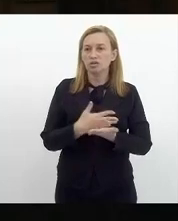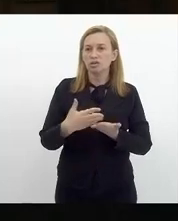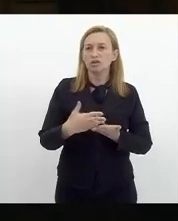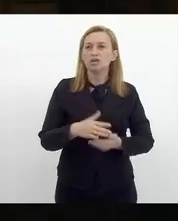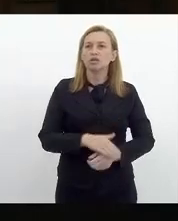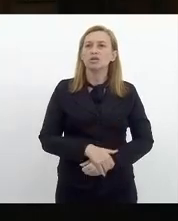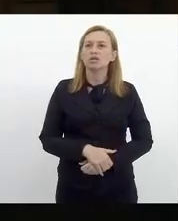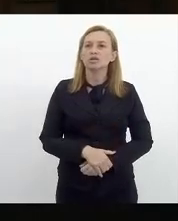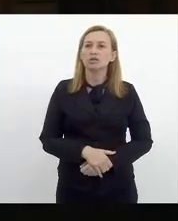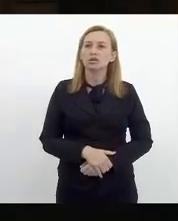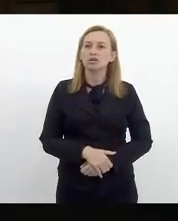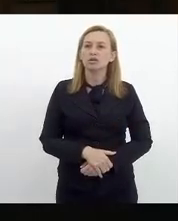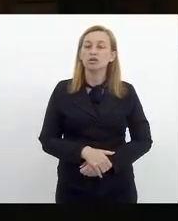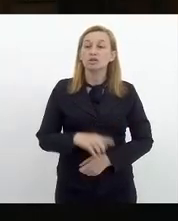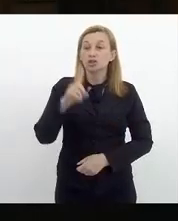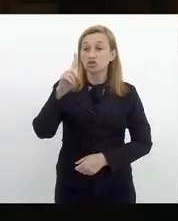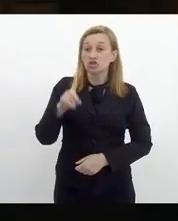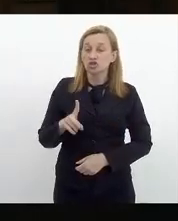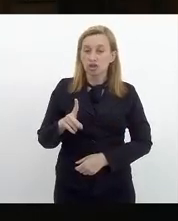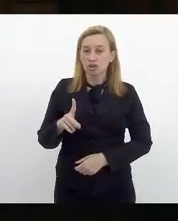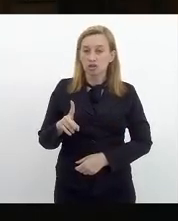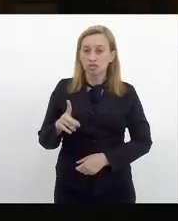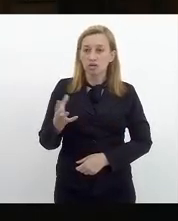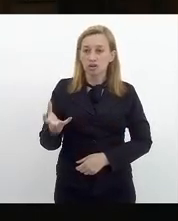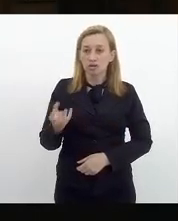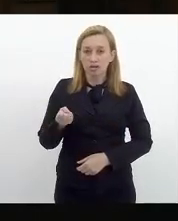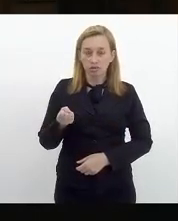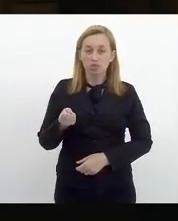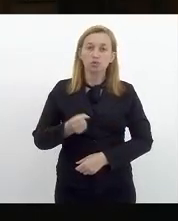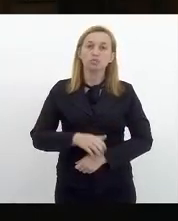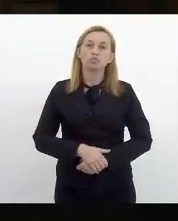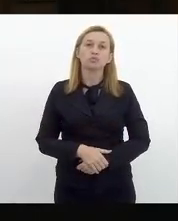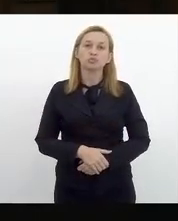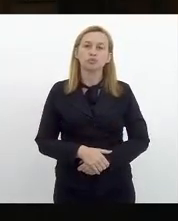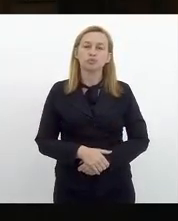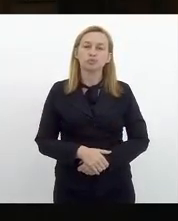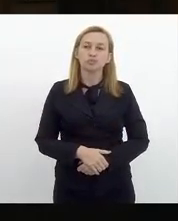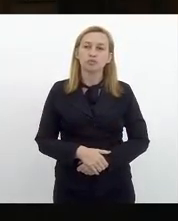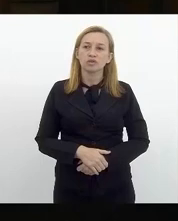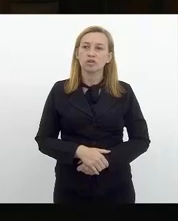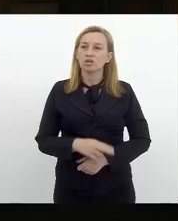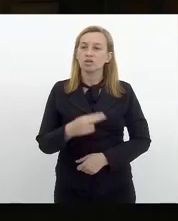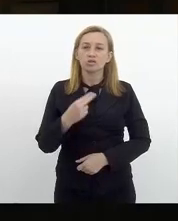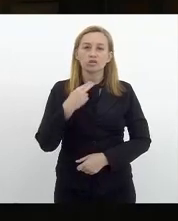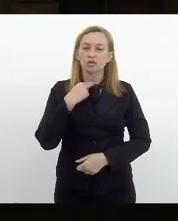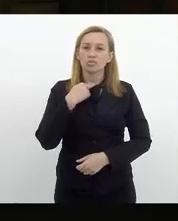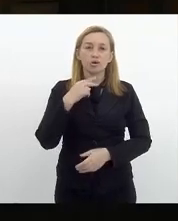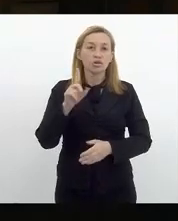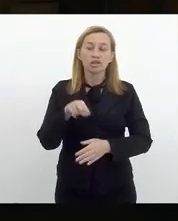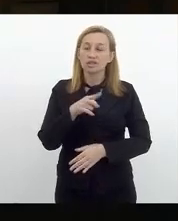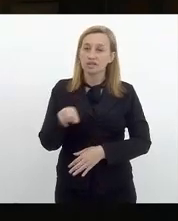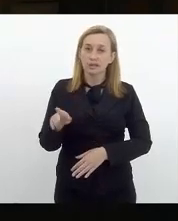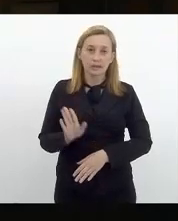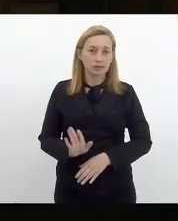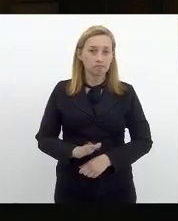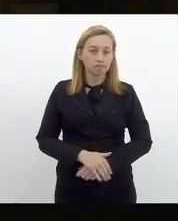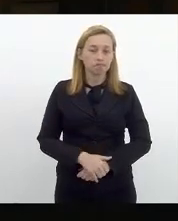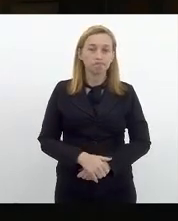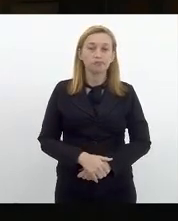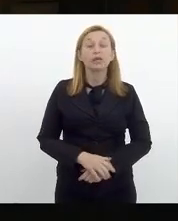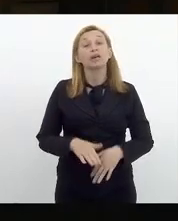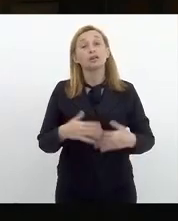início sobre direito adquirido né que direito adquirido não se mexe em direito adquirido